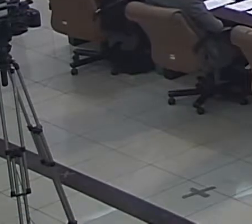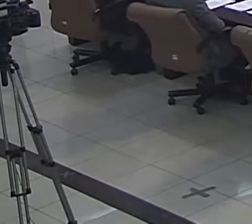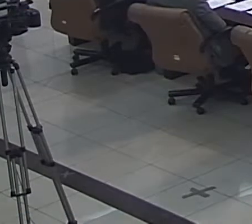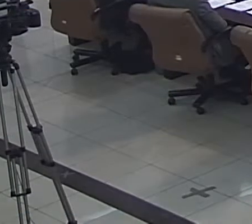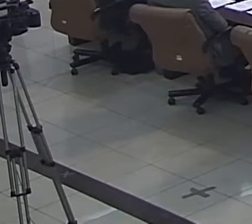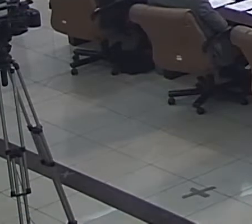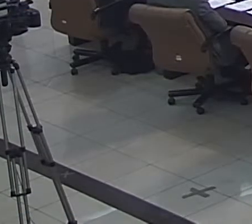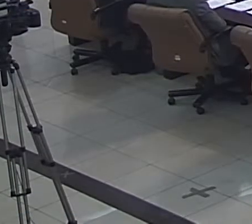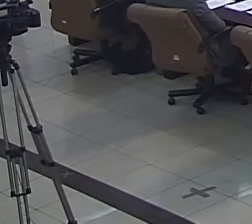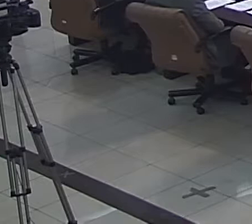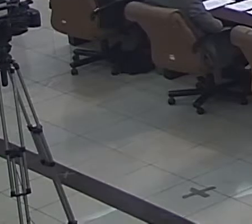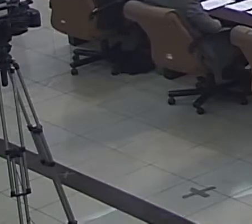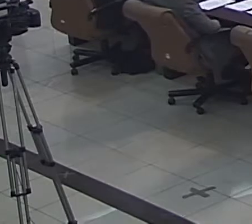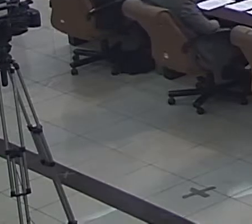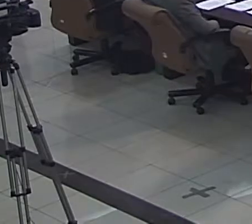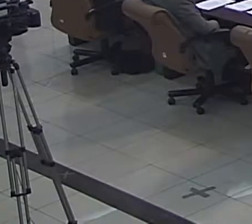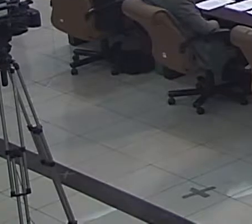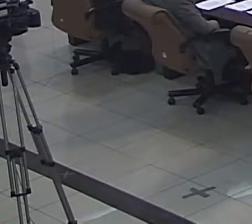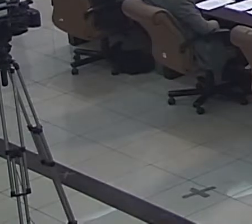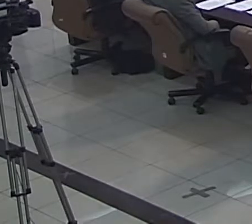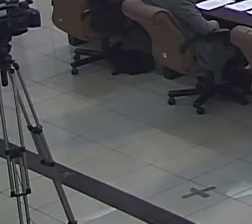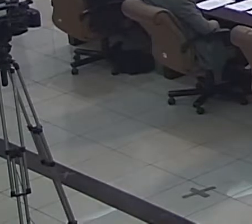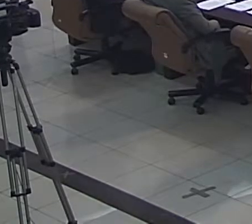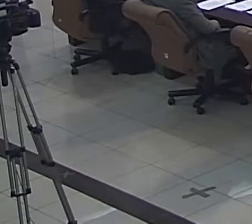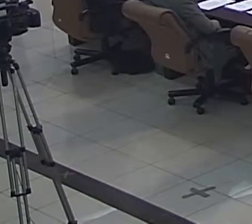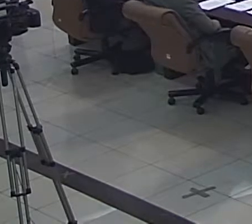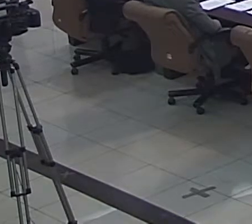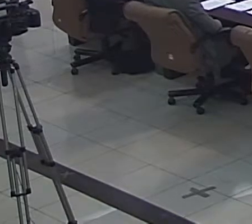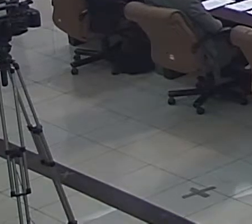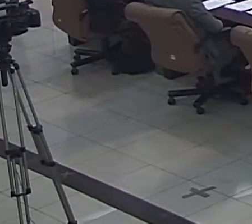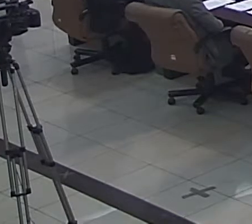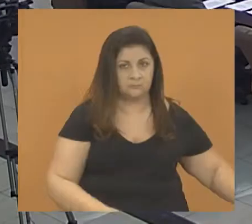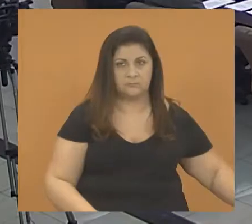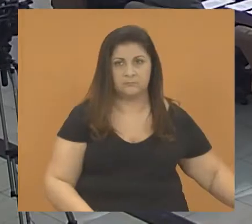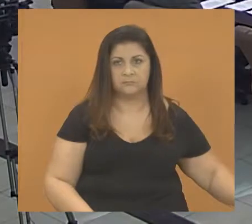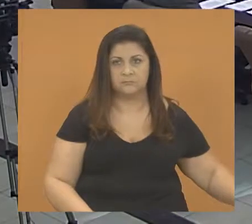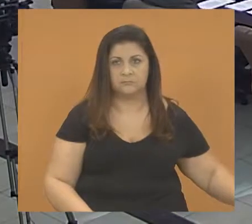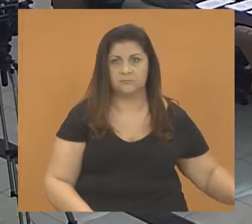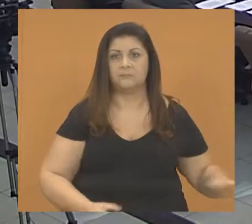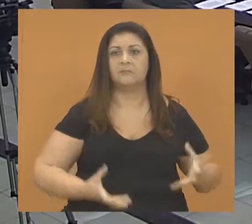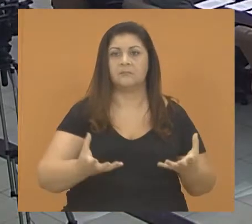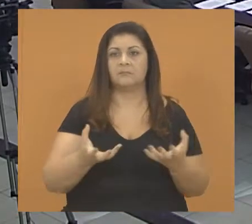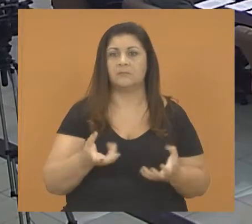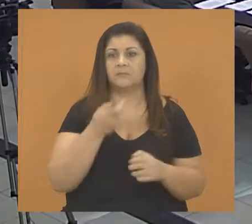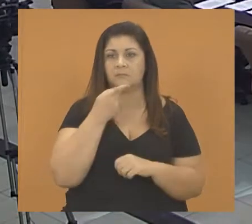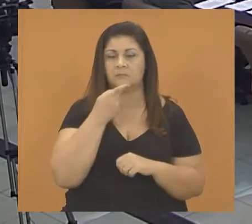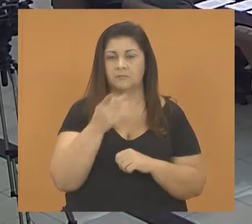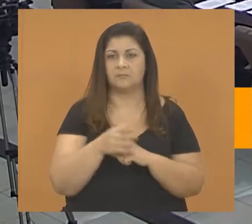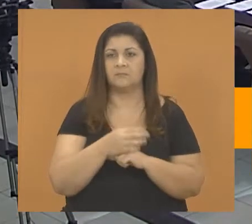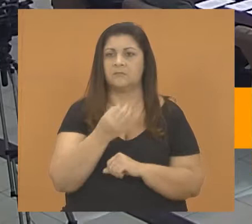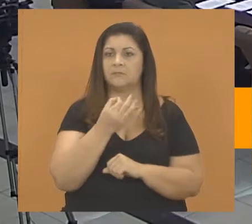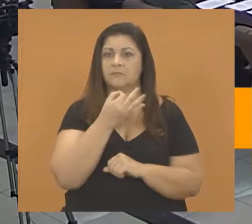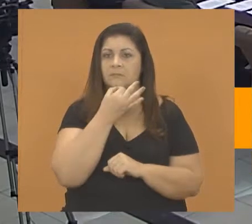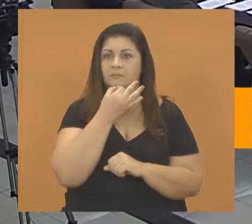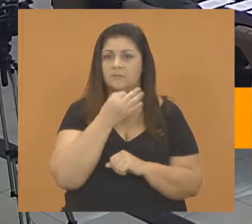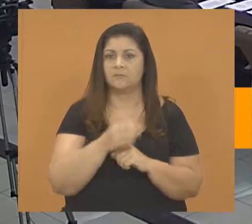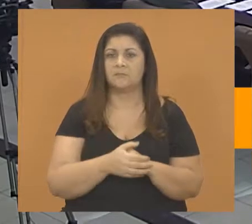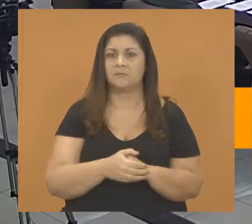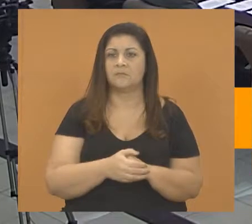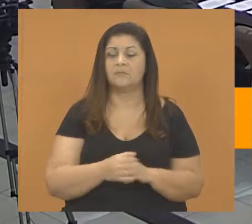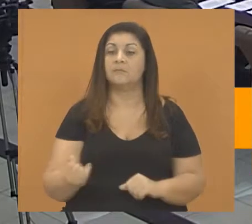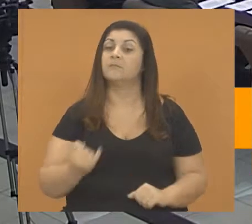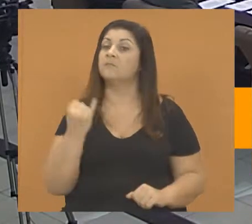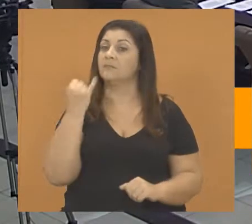eu também queria daqui a minha contribuição presidente e eu também acho muito importante a valorização